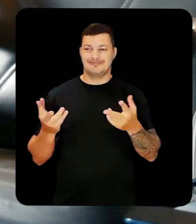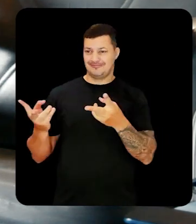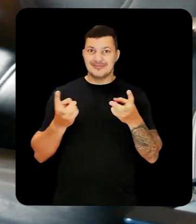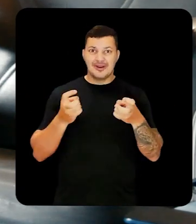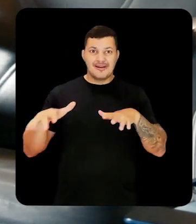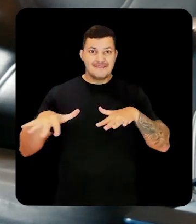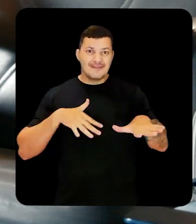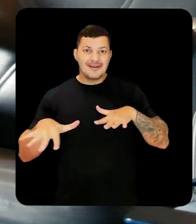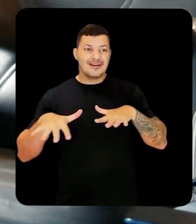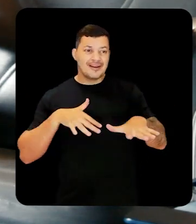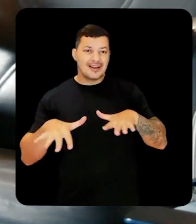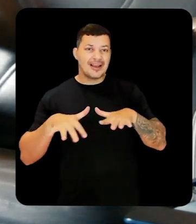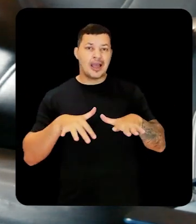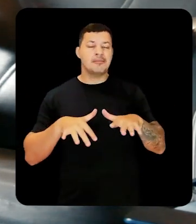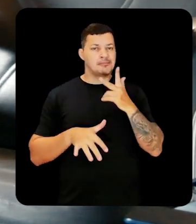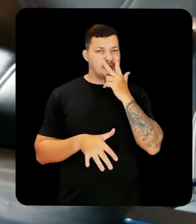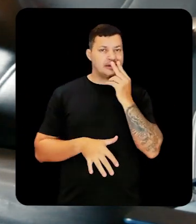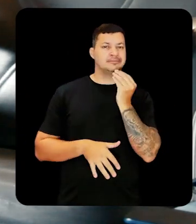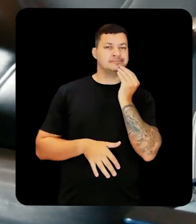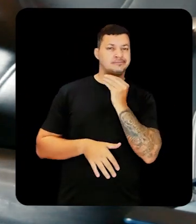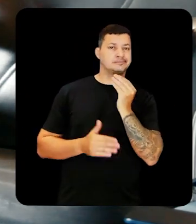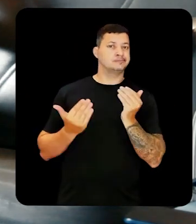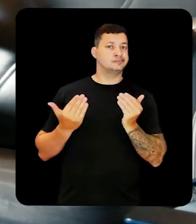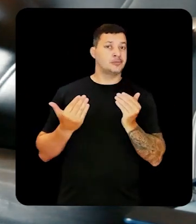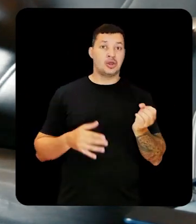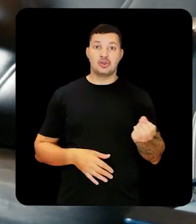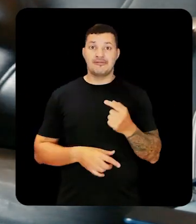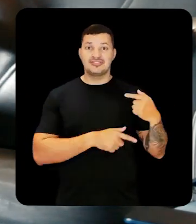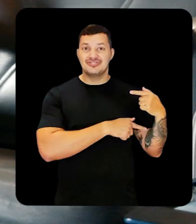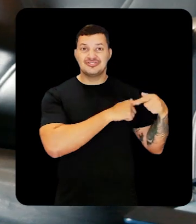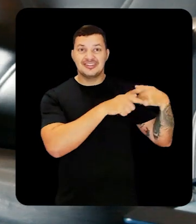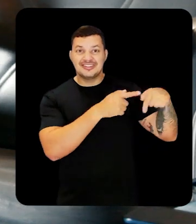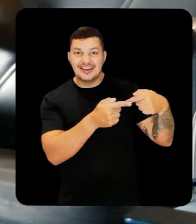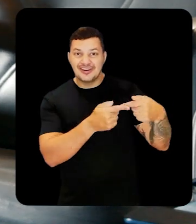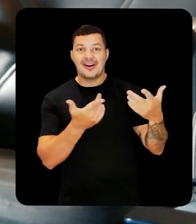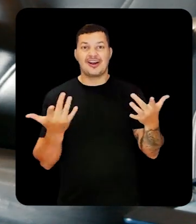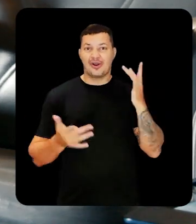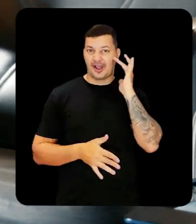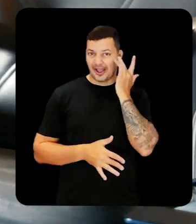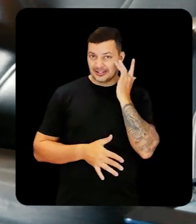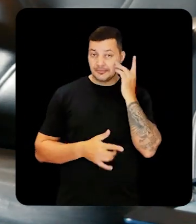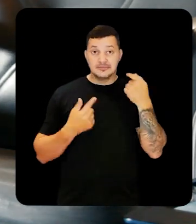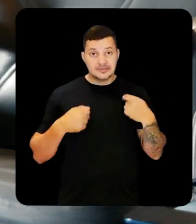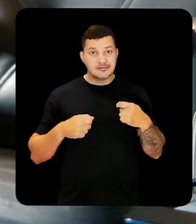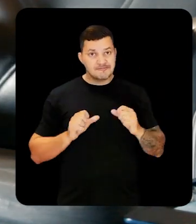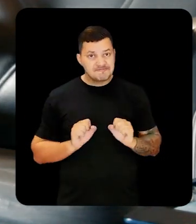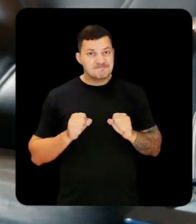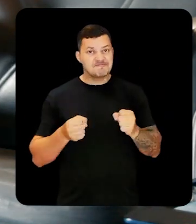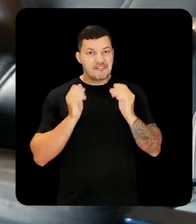aqui em São Pedro da Aldeia, o movimento ainda está muito fraco. É uma nova geração, eu acho que nós